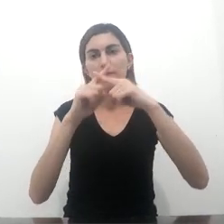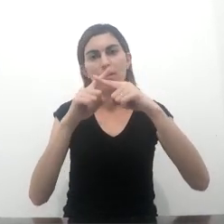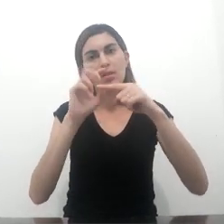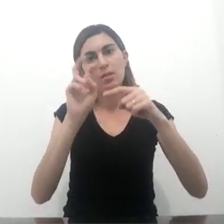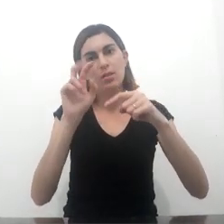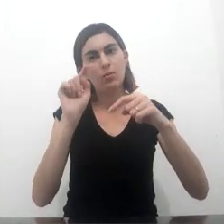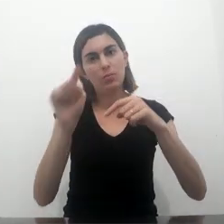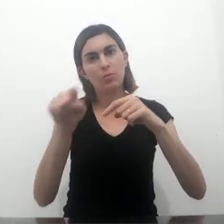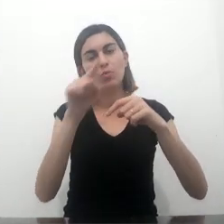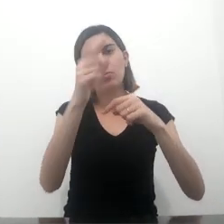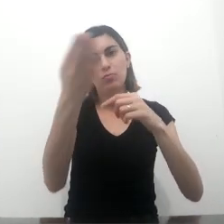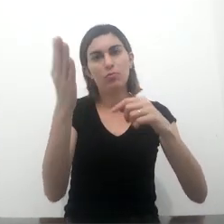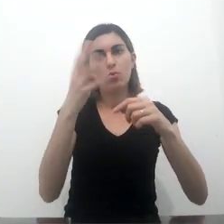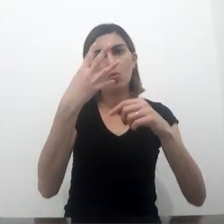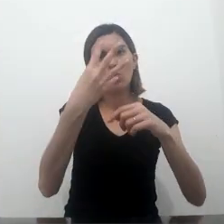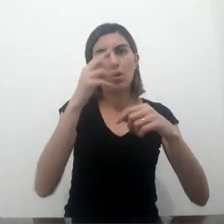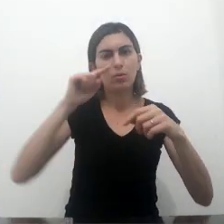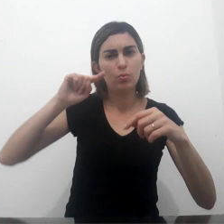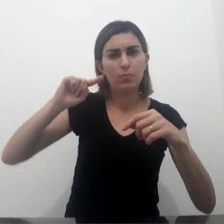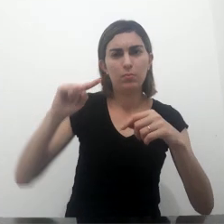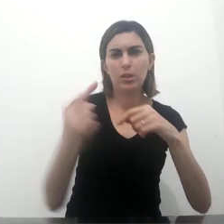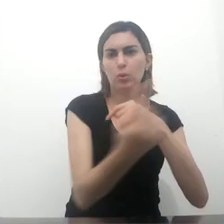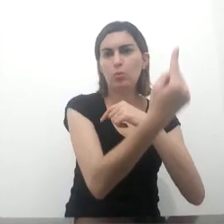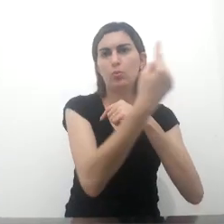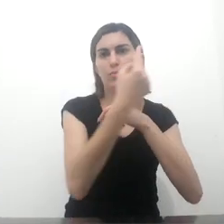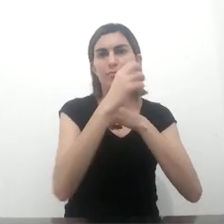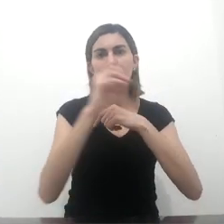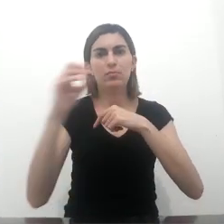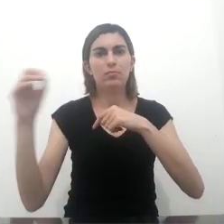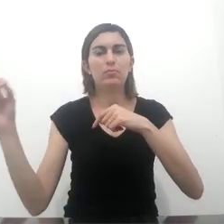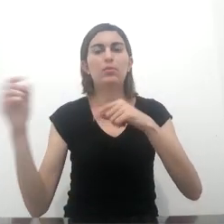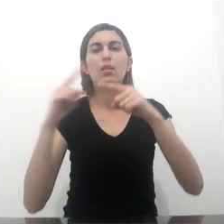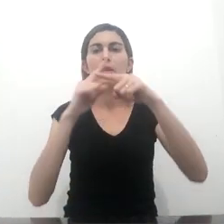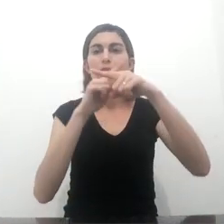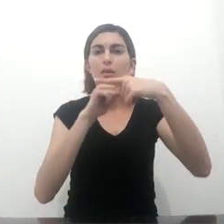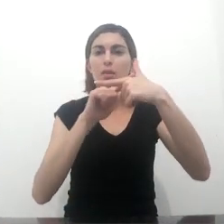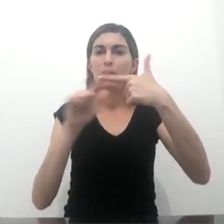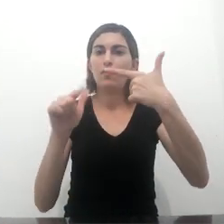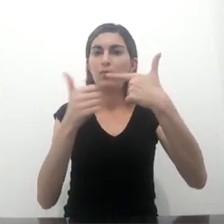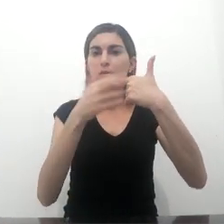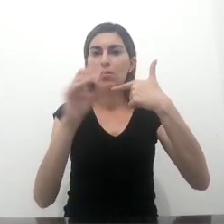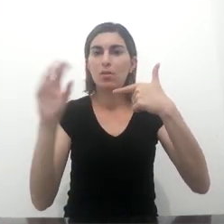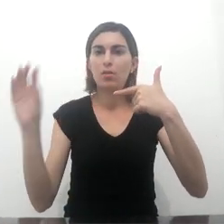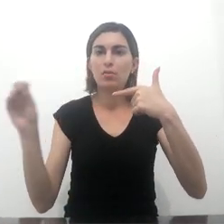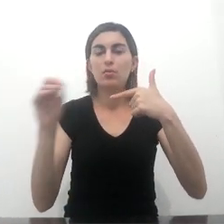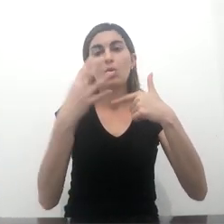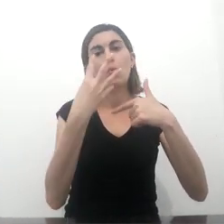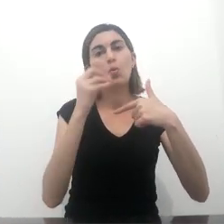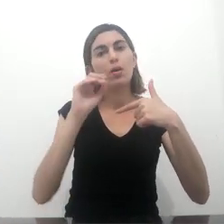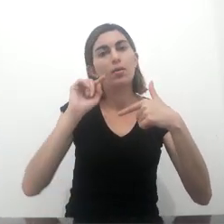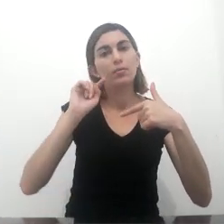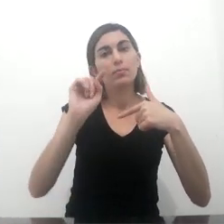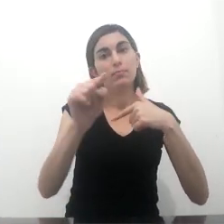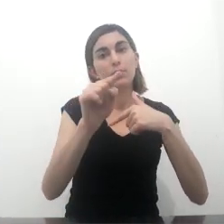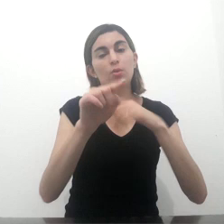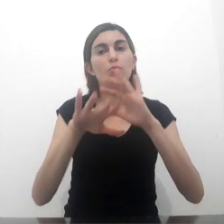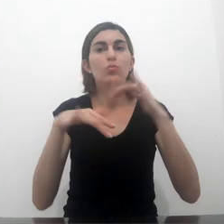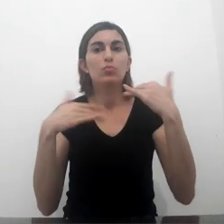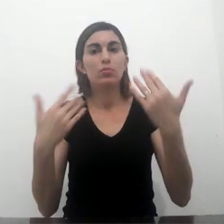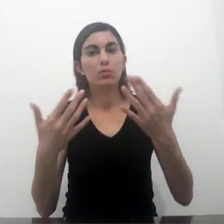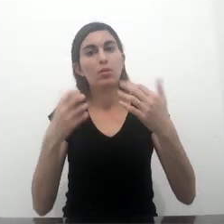5 mil dá esse valor, 4 milhões. Certo? Dividido por 100, 40